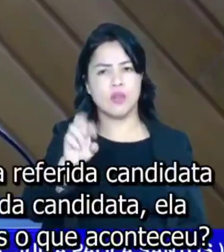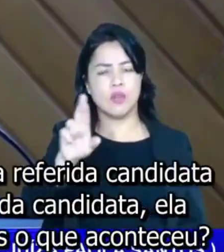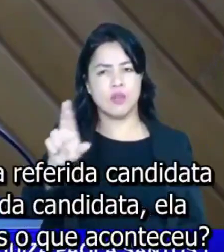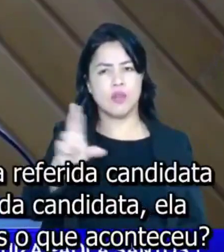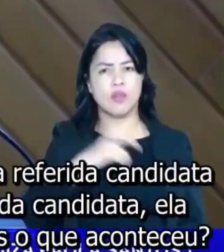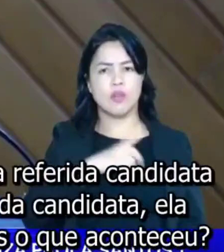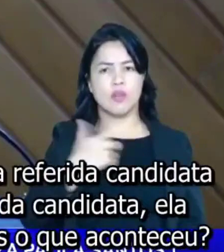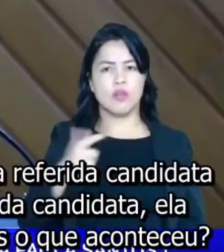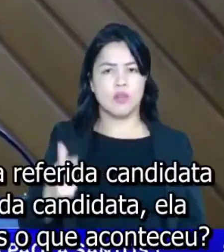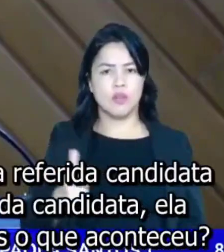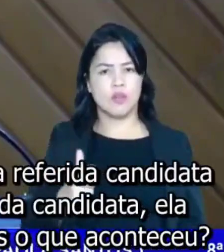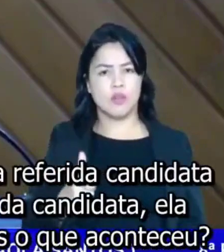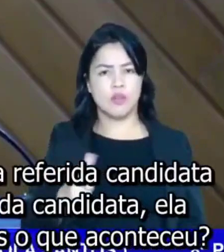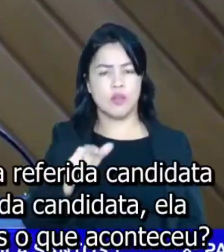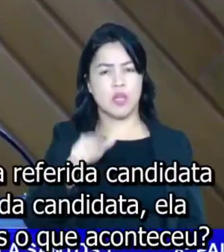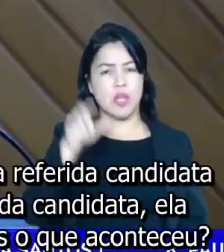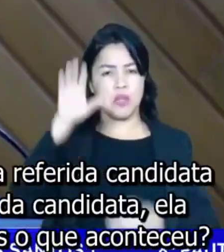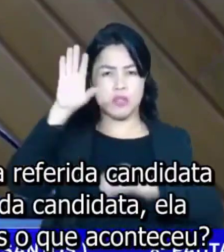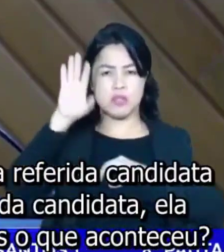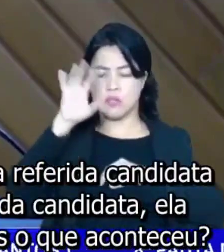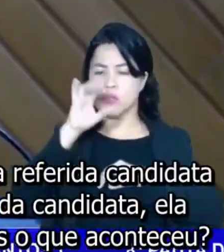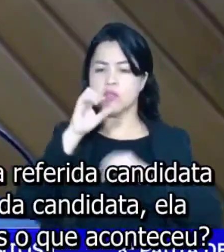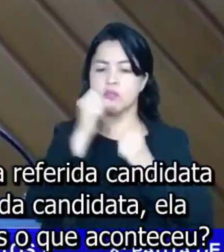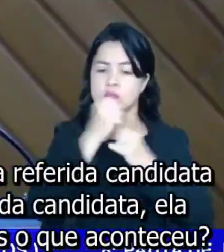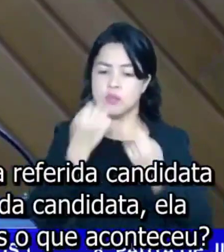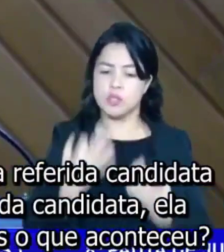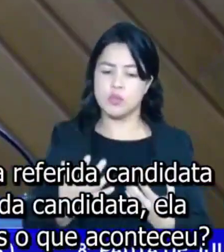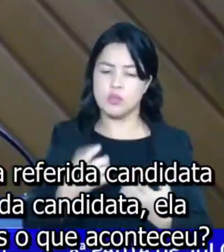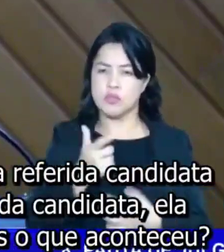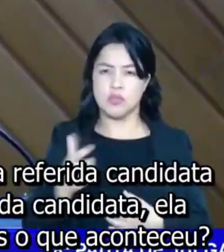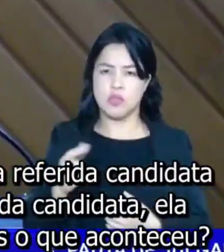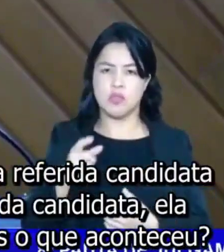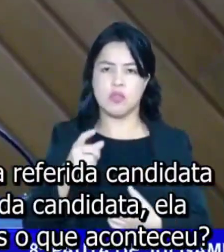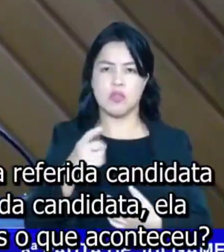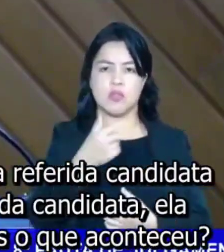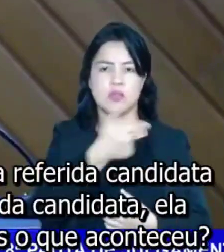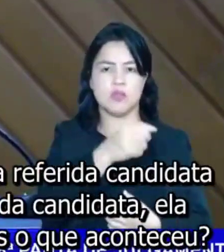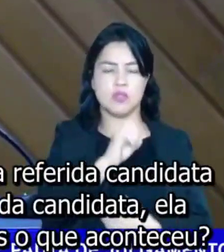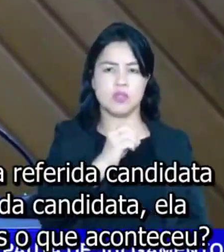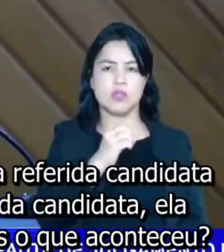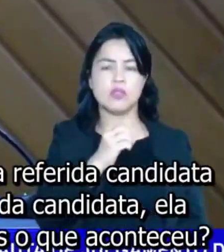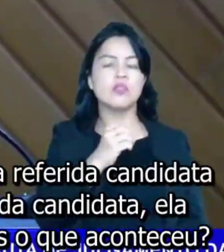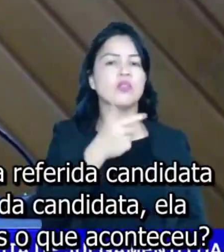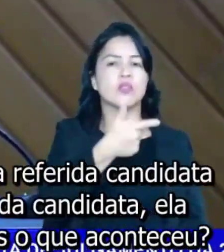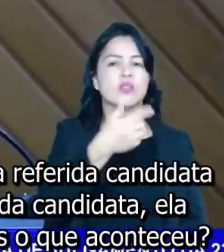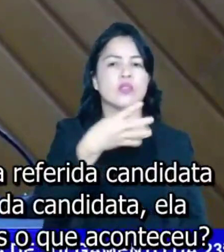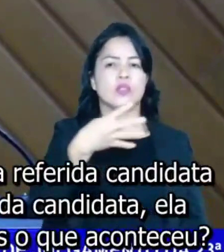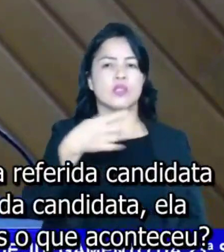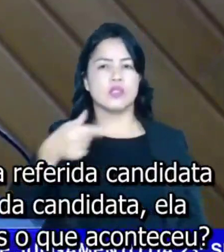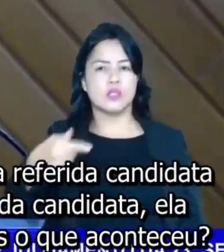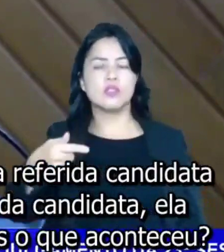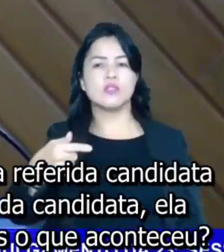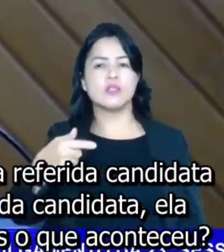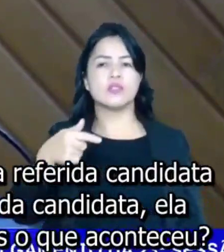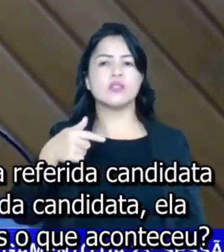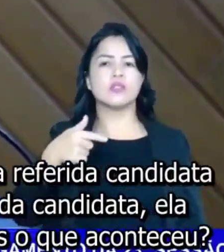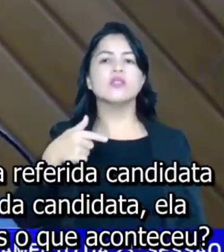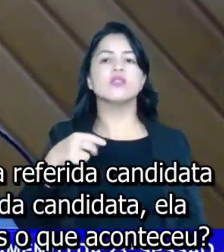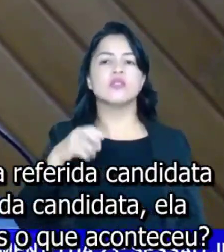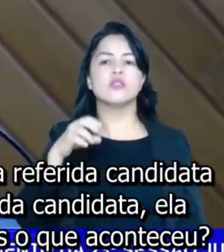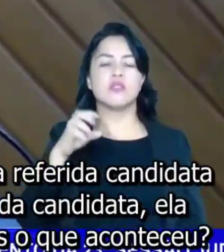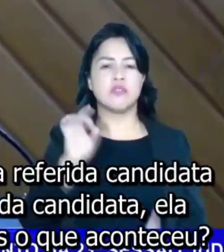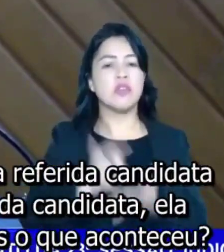despesa ordenada pela referida candidata, no valor de R$ 247,57. Não transitou mesmo pela conta